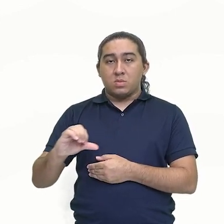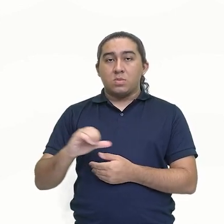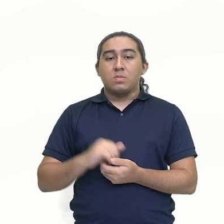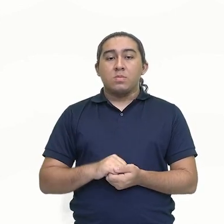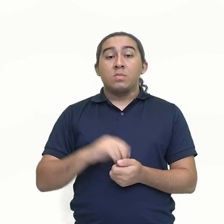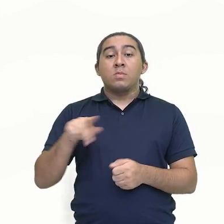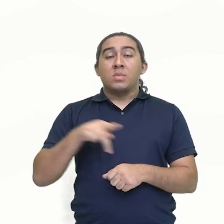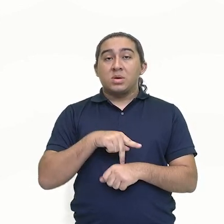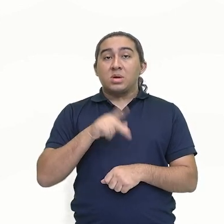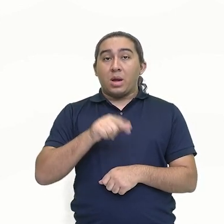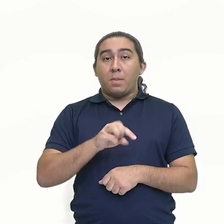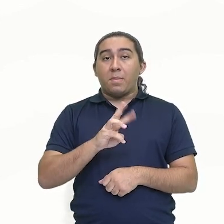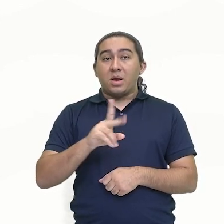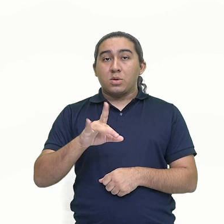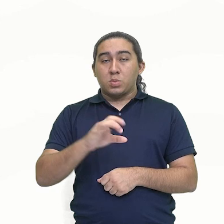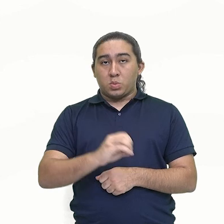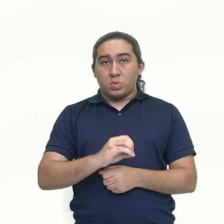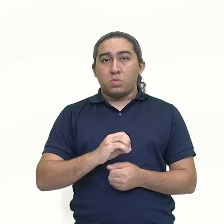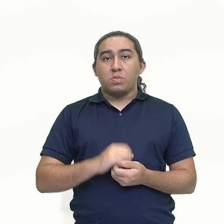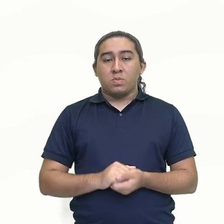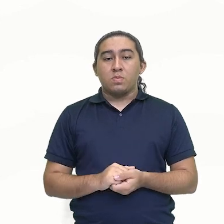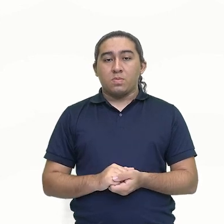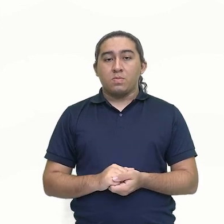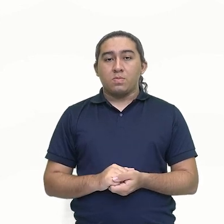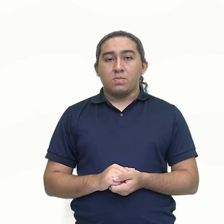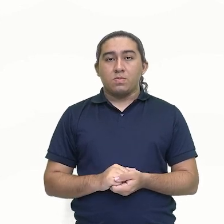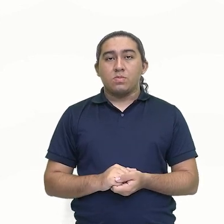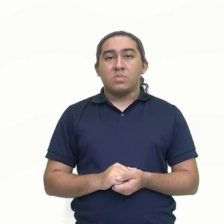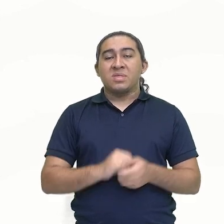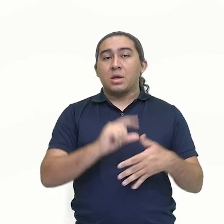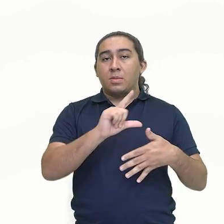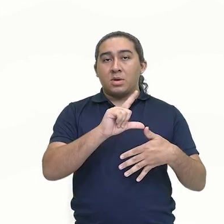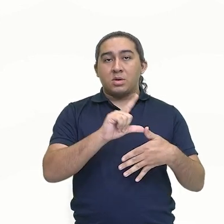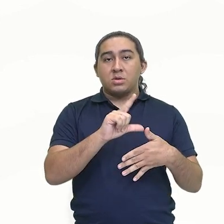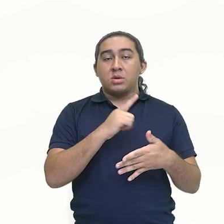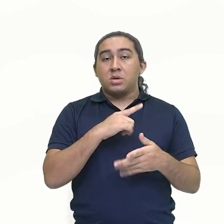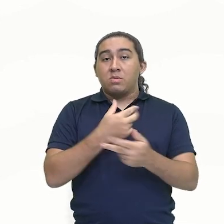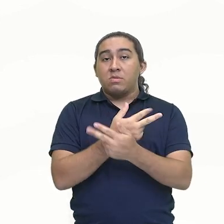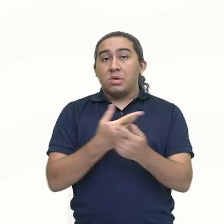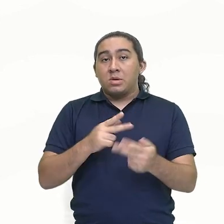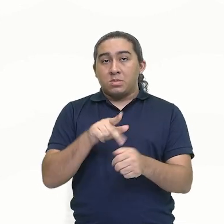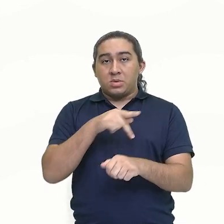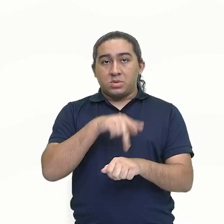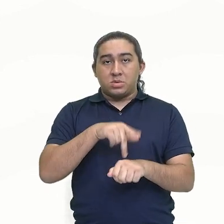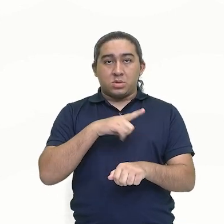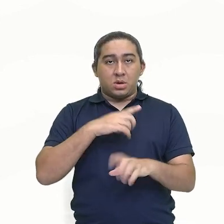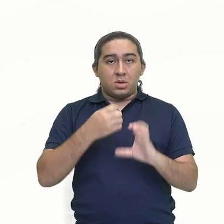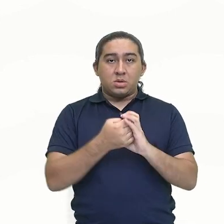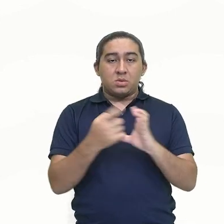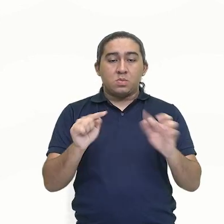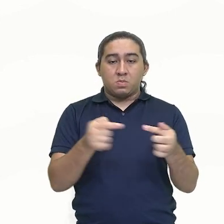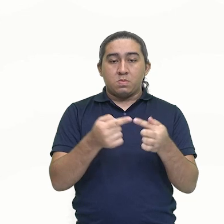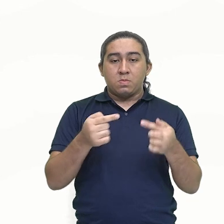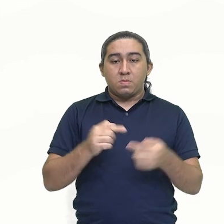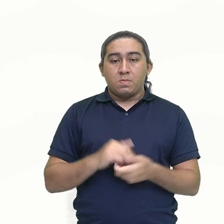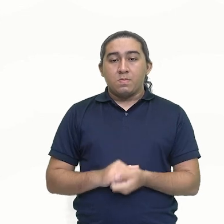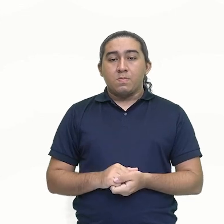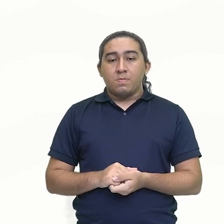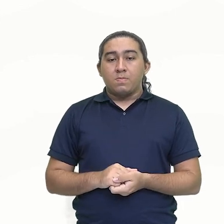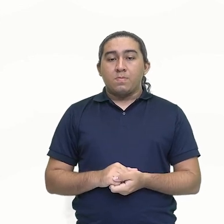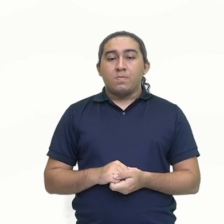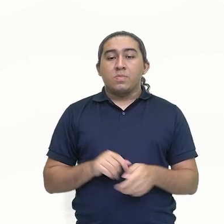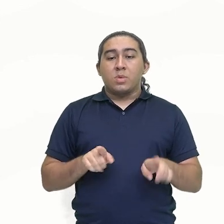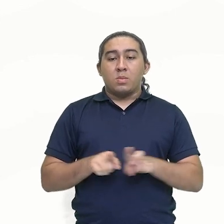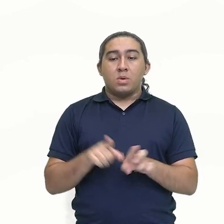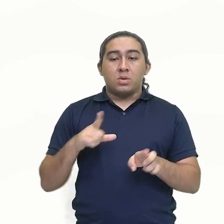países considerados de médio desenvolvimento humano. Na América Latina tem vários países ali que têm essa característica, né? A gente também